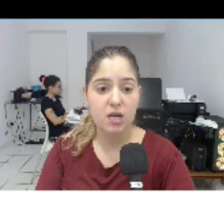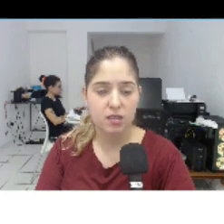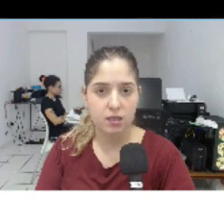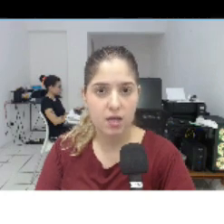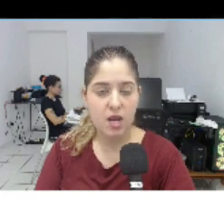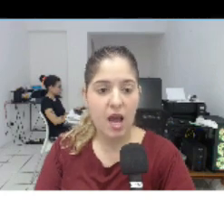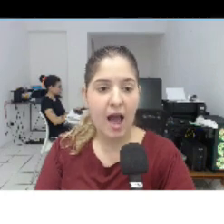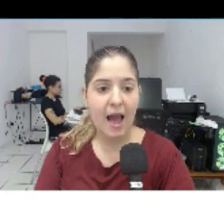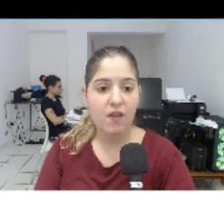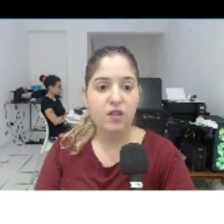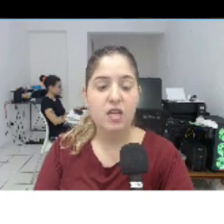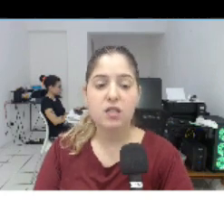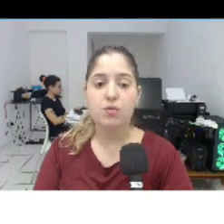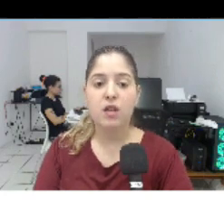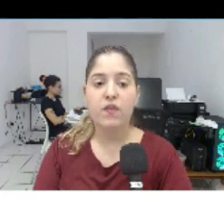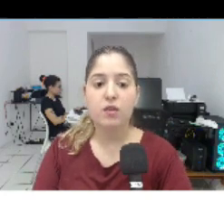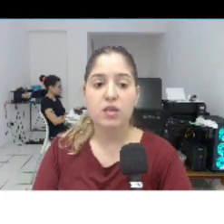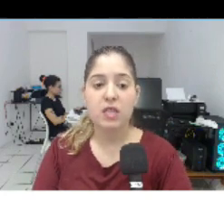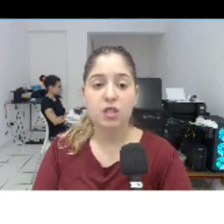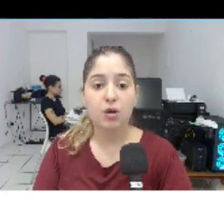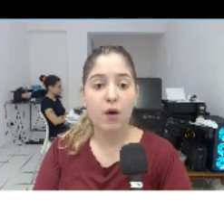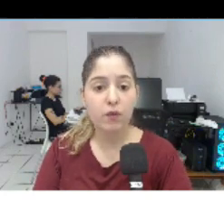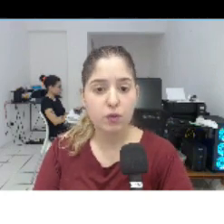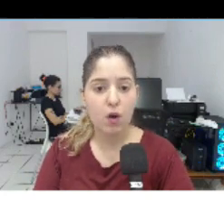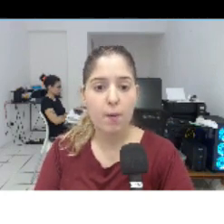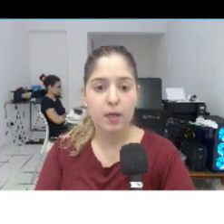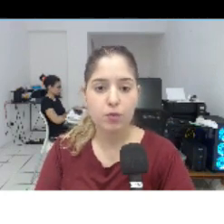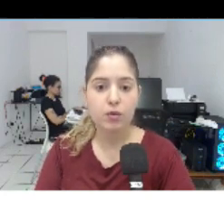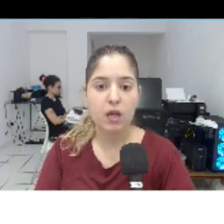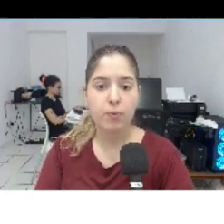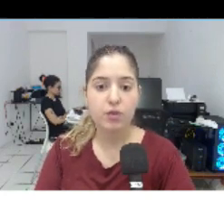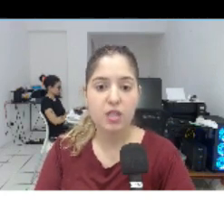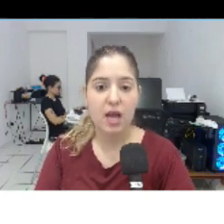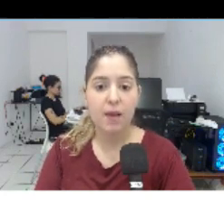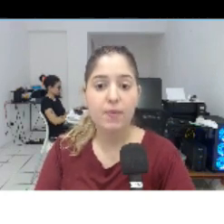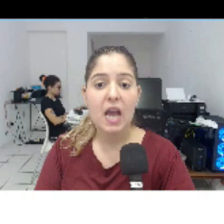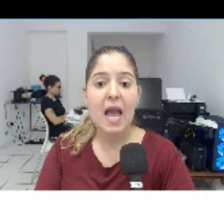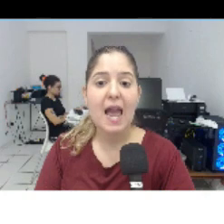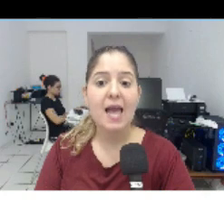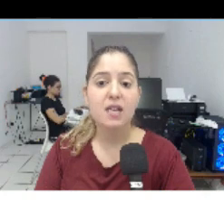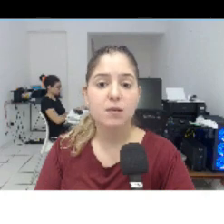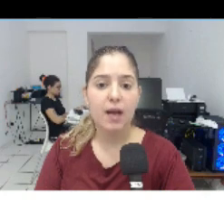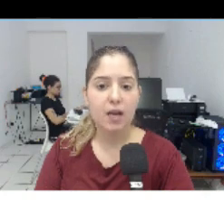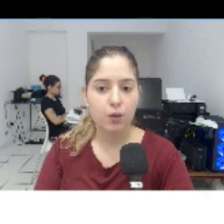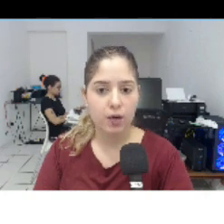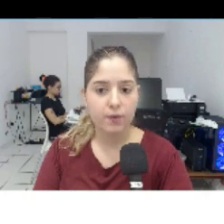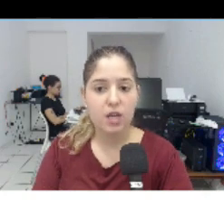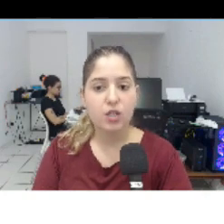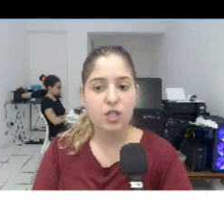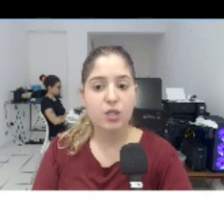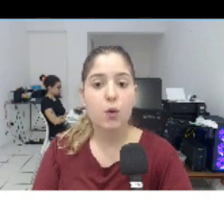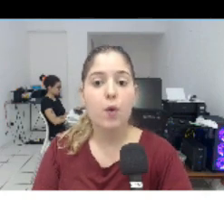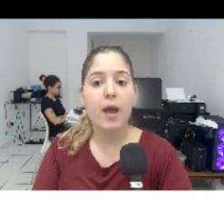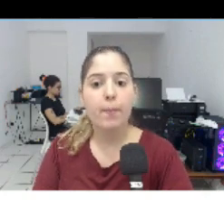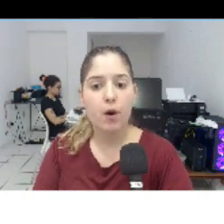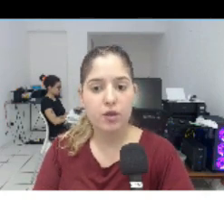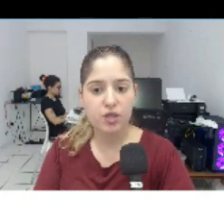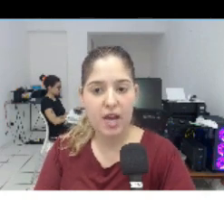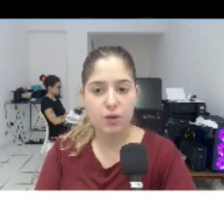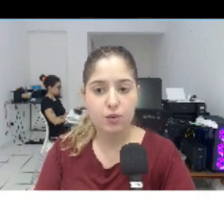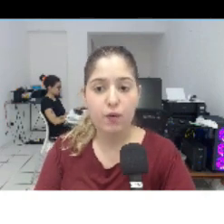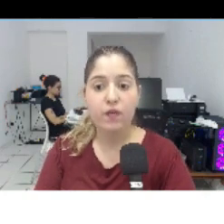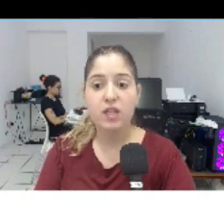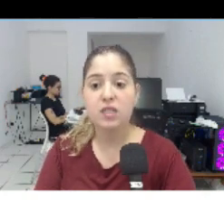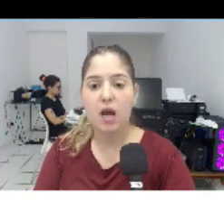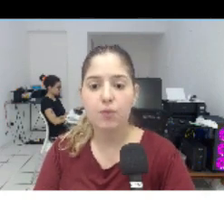de crianças. A evidência dos efeitos catastróficos do aumento do tempo de tela é esmagadora, diz uma repórter